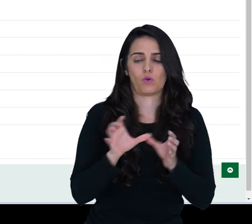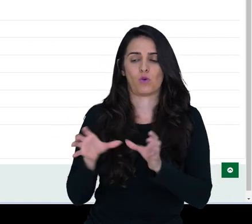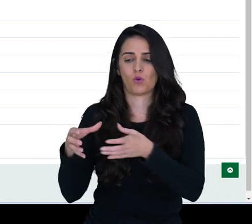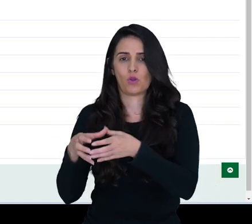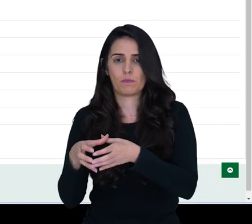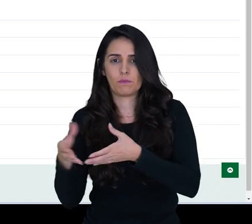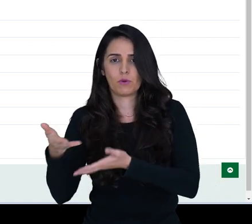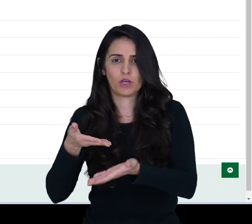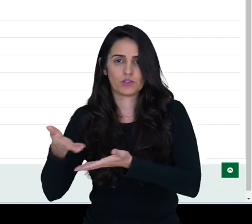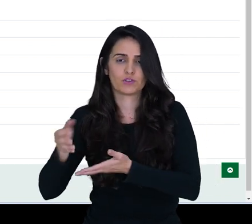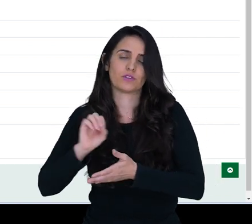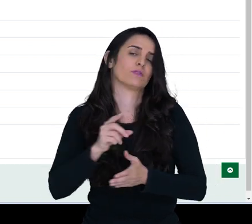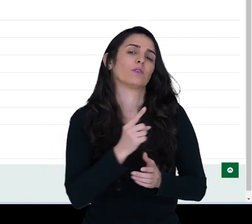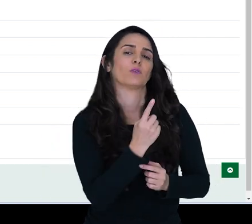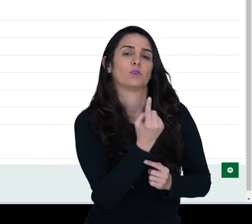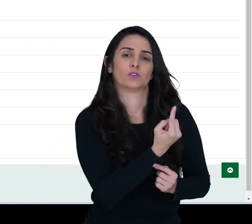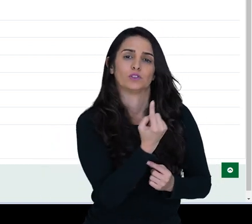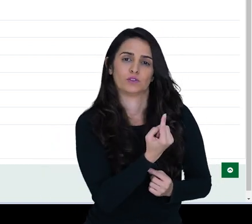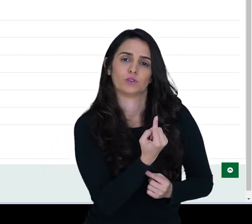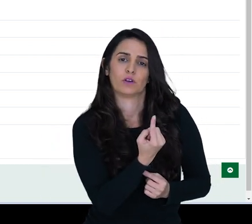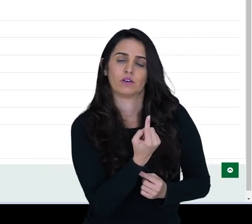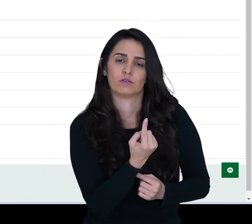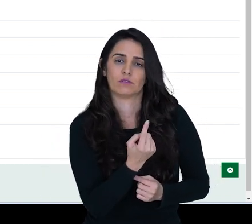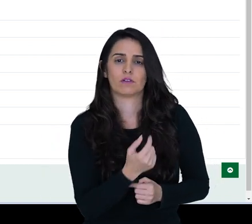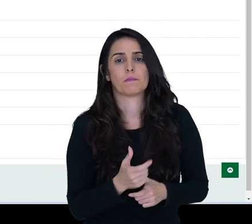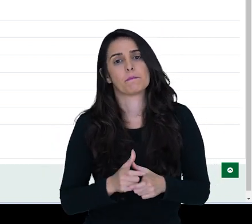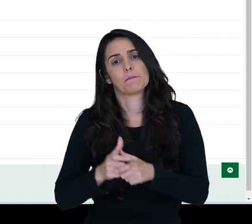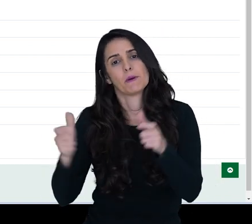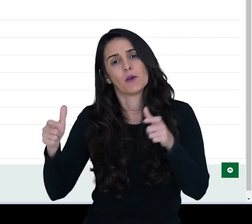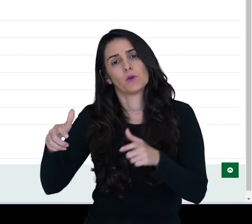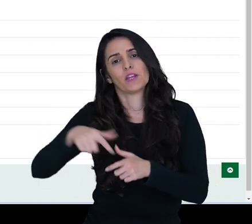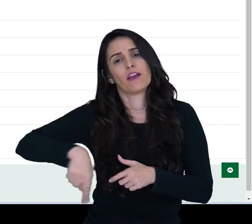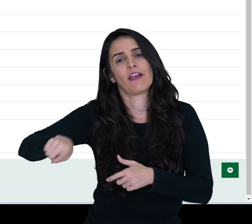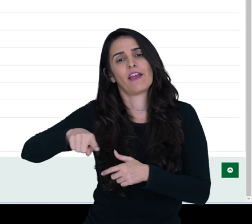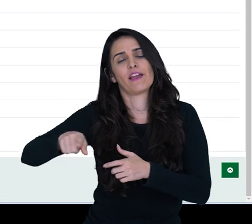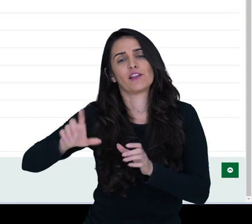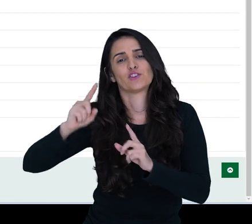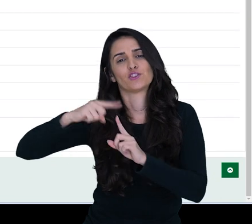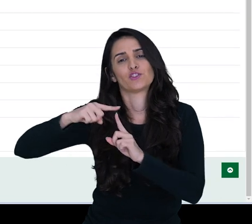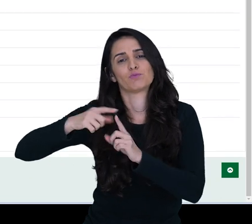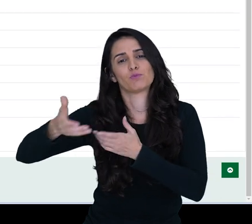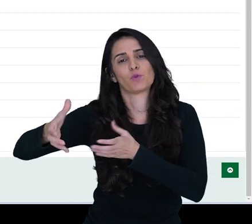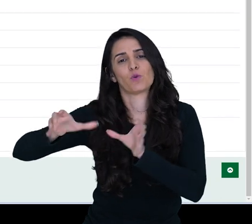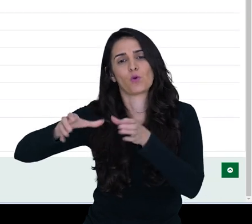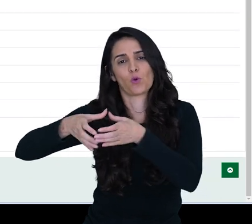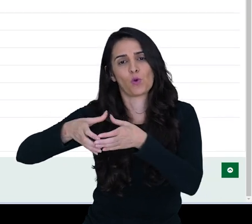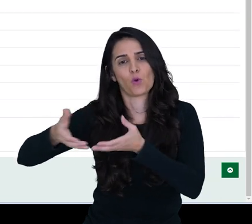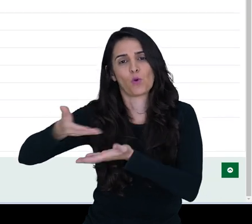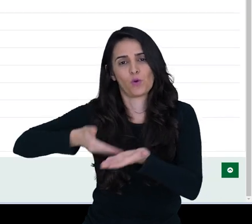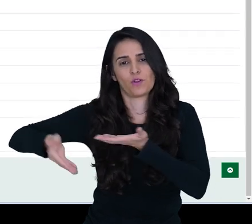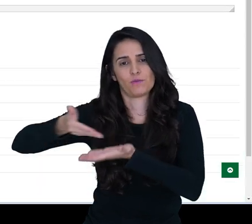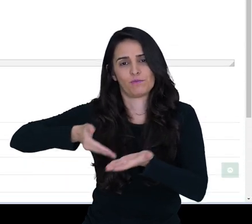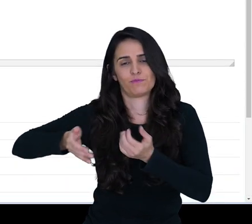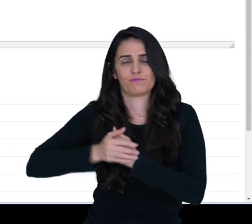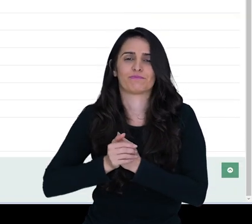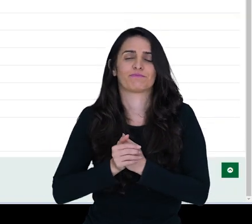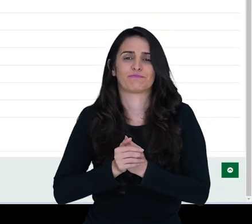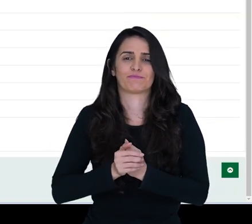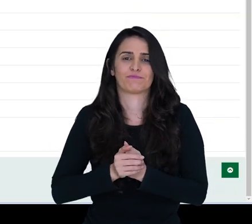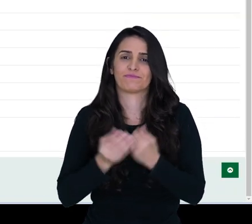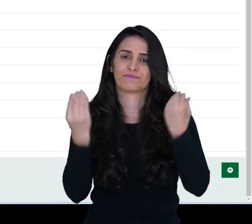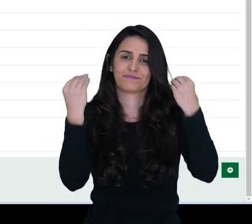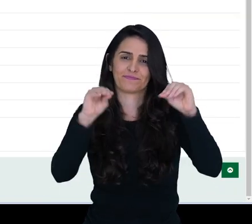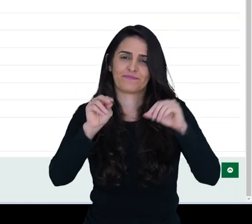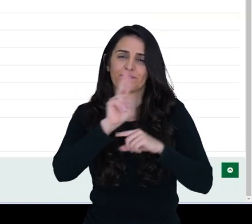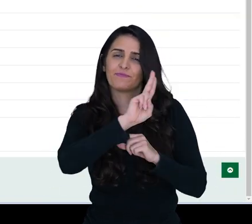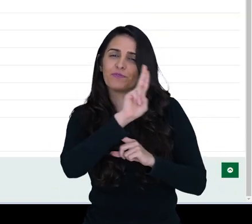o mais comum seria a utilização de forma colaborativa nome da primeira página então podemos colocar